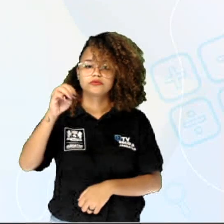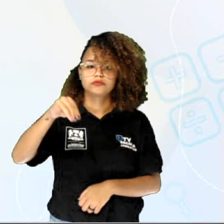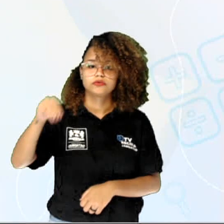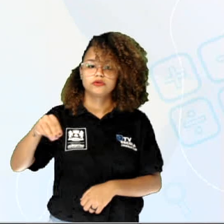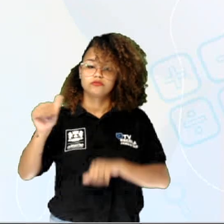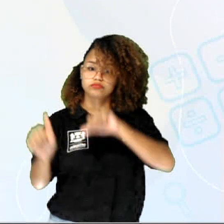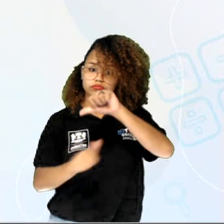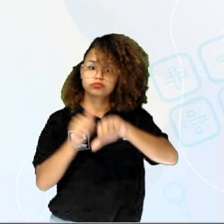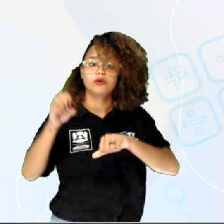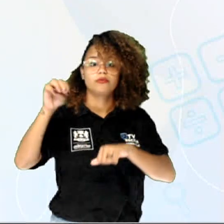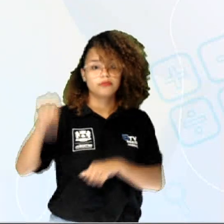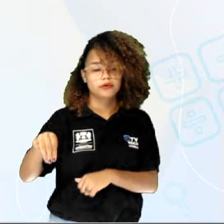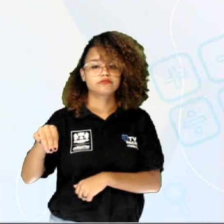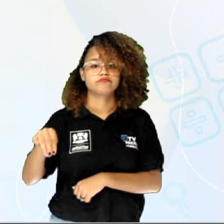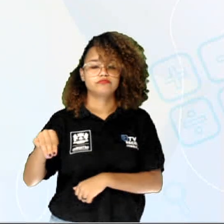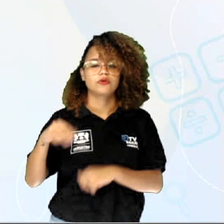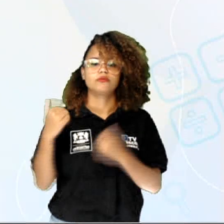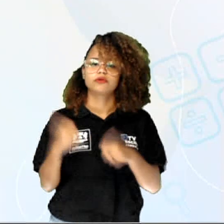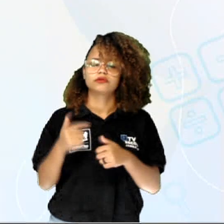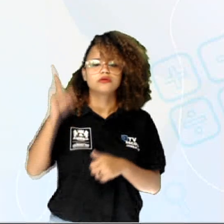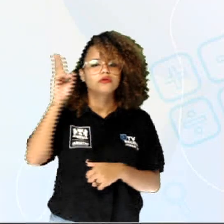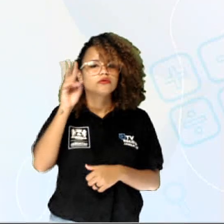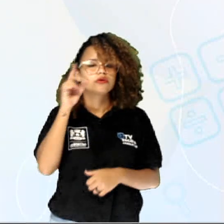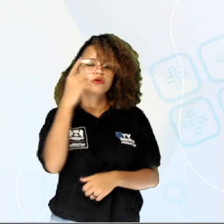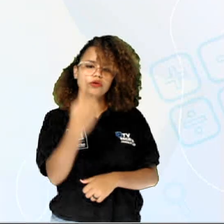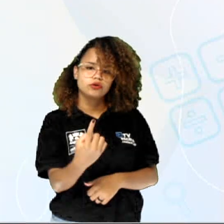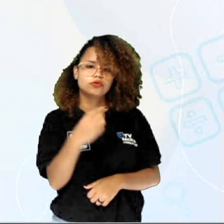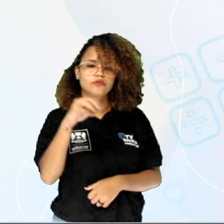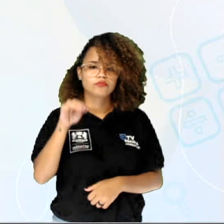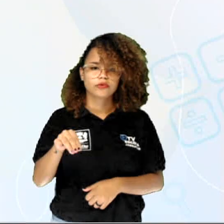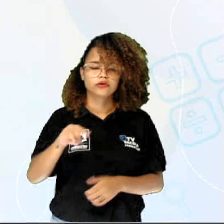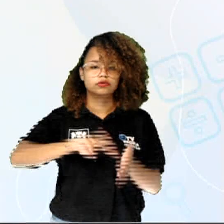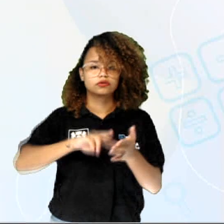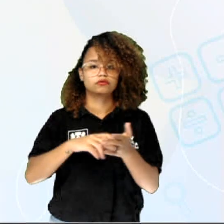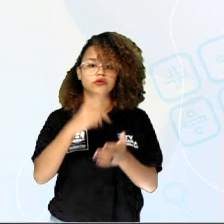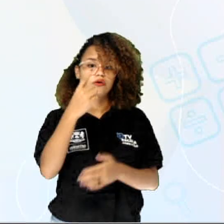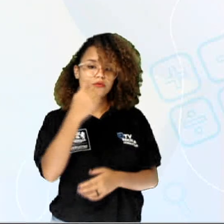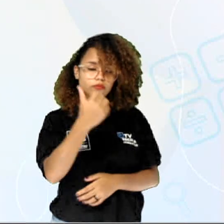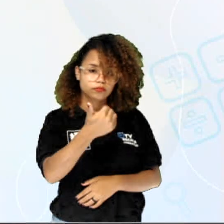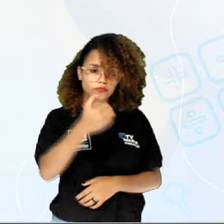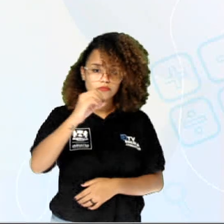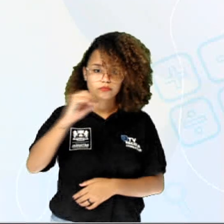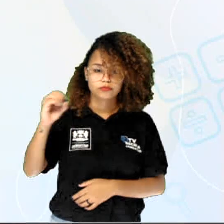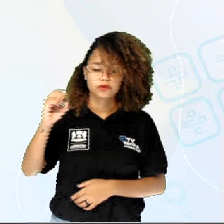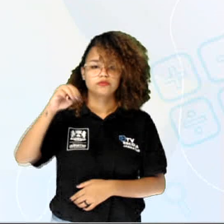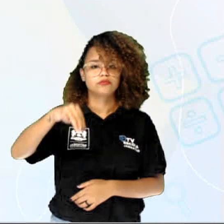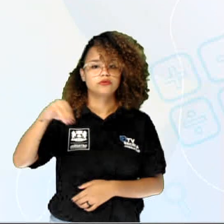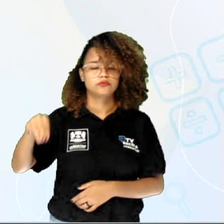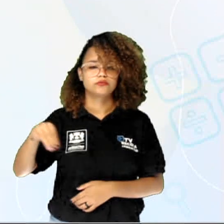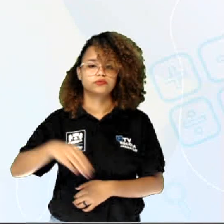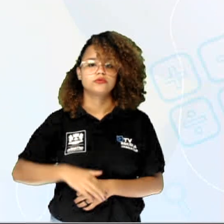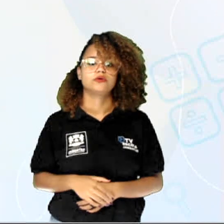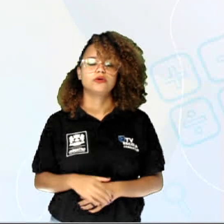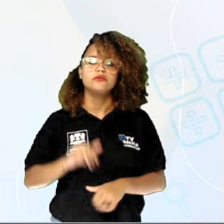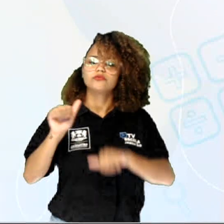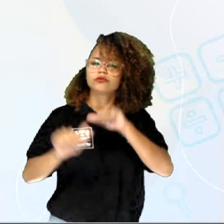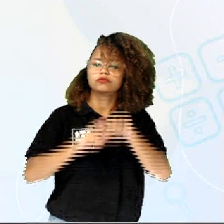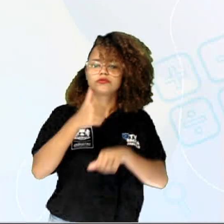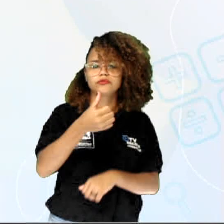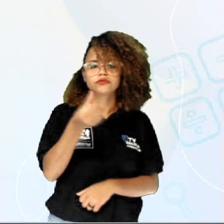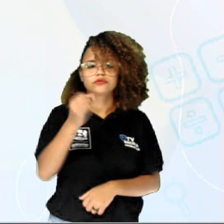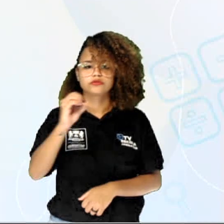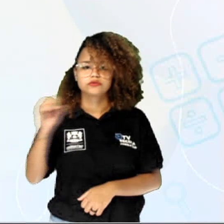12 milímetros de altura, né, quando ela consegue fazer essa diminuição nessa escala. Para eu saber o tamanho dela normal, é só pegar 12